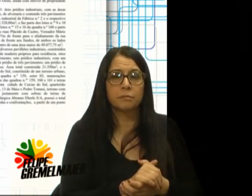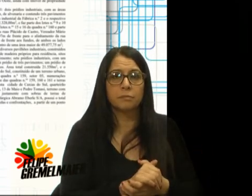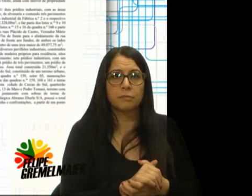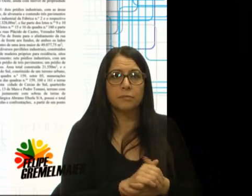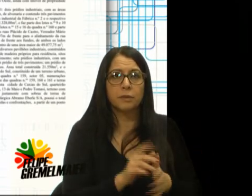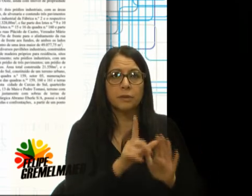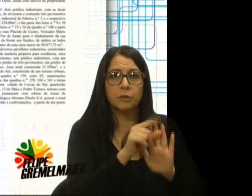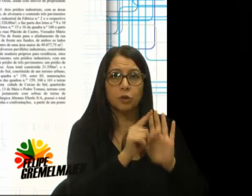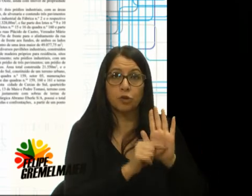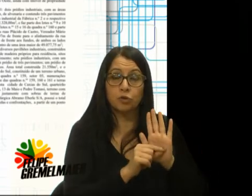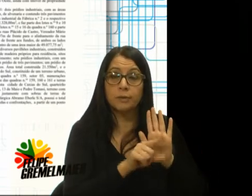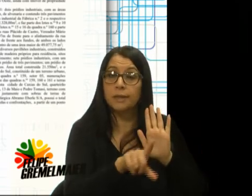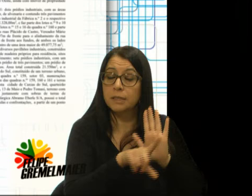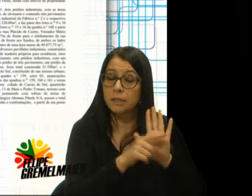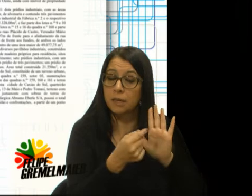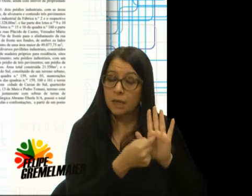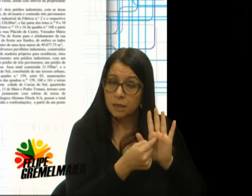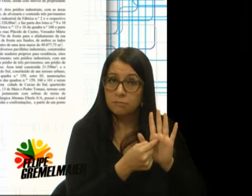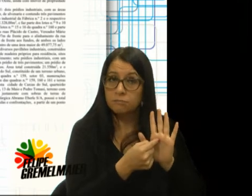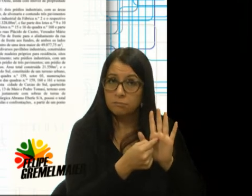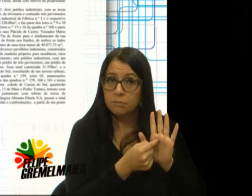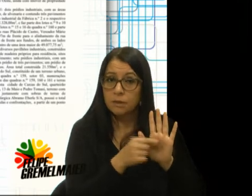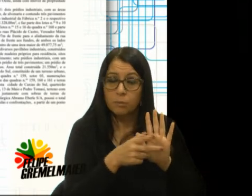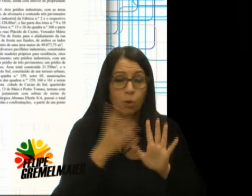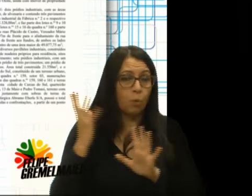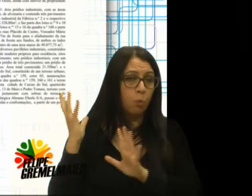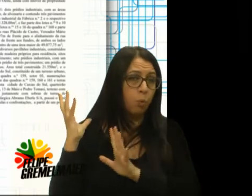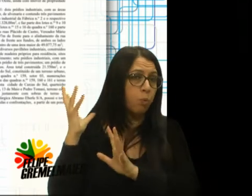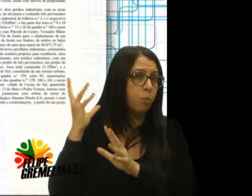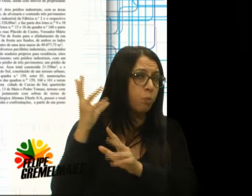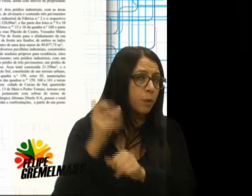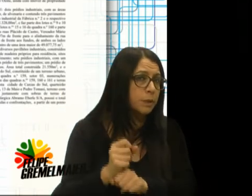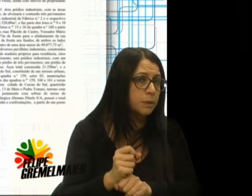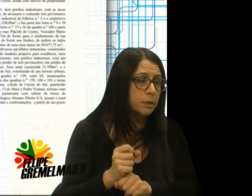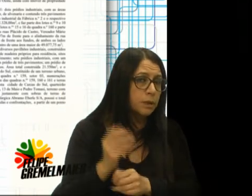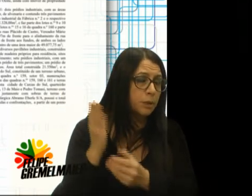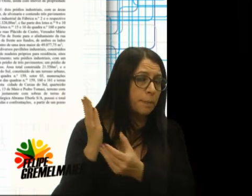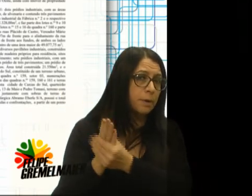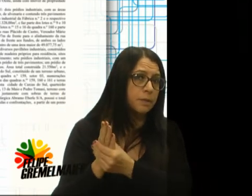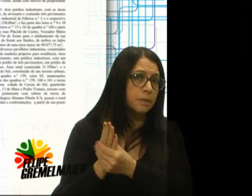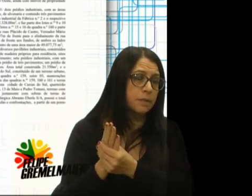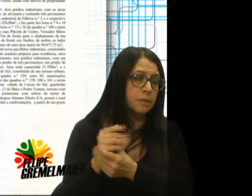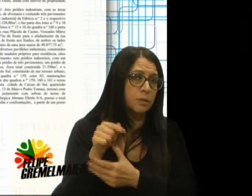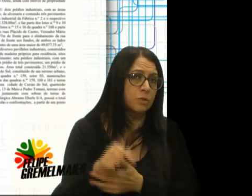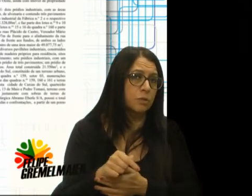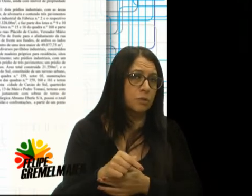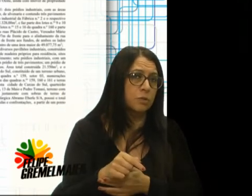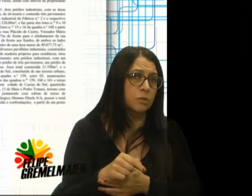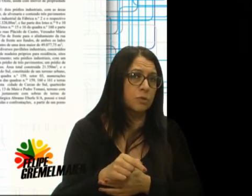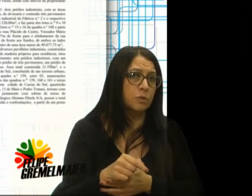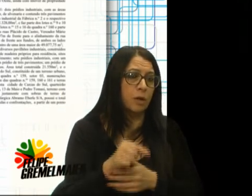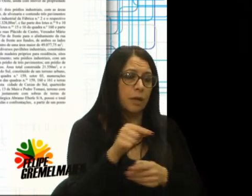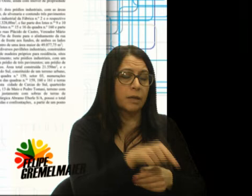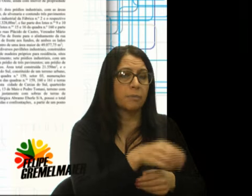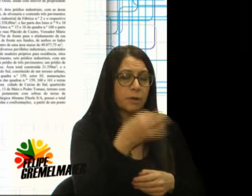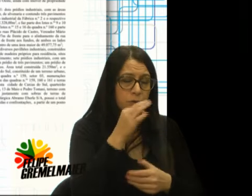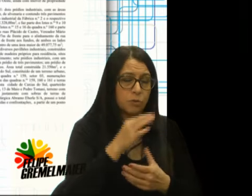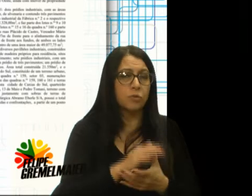artigos dessa lei, buscamos o histórico todo desse processo de vinda da Maesa para o município de